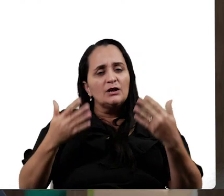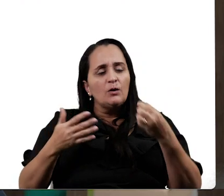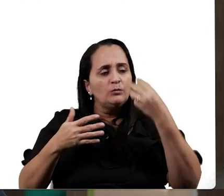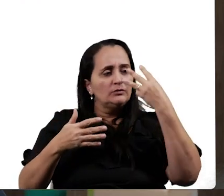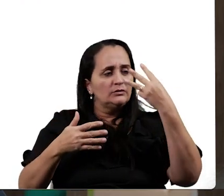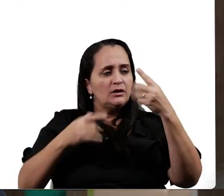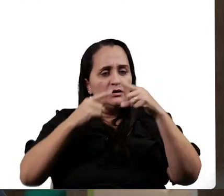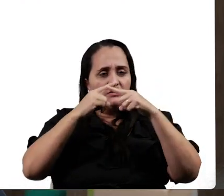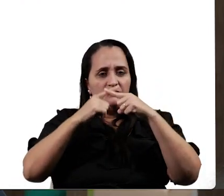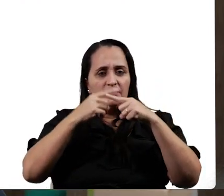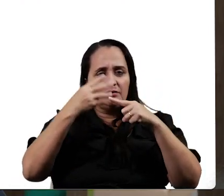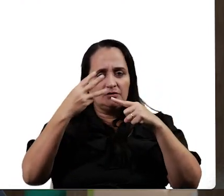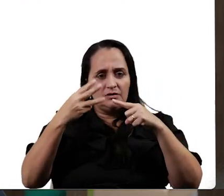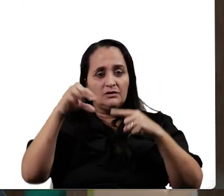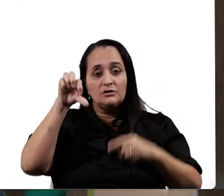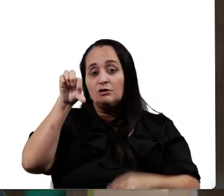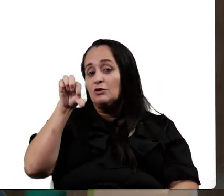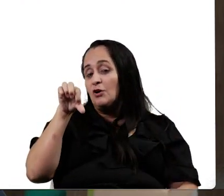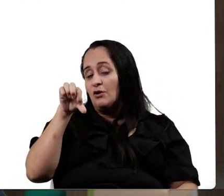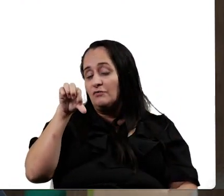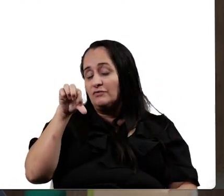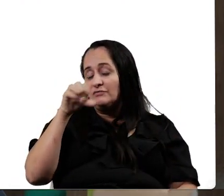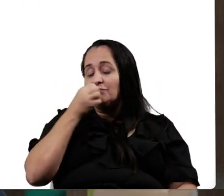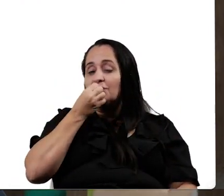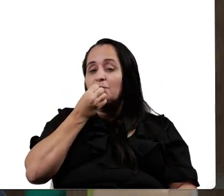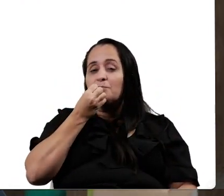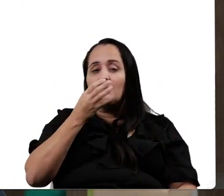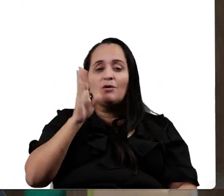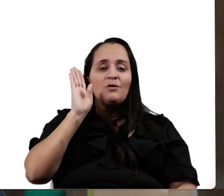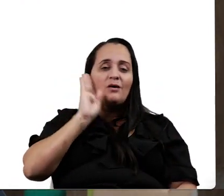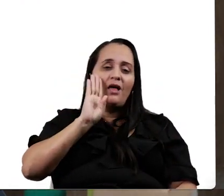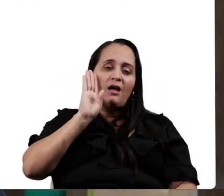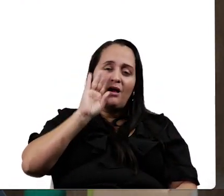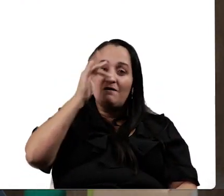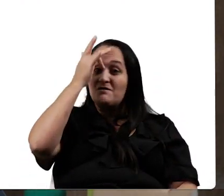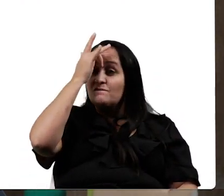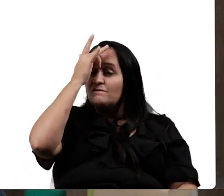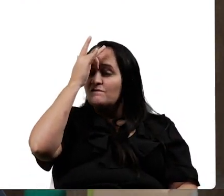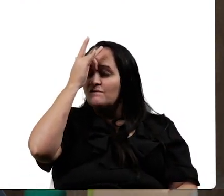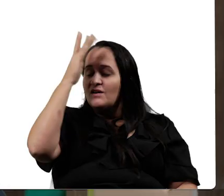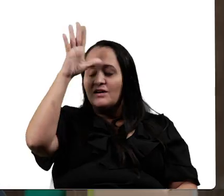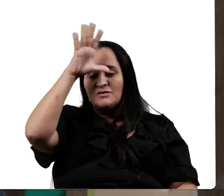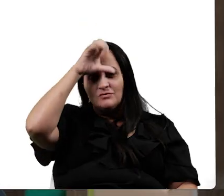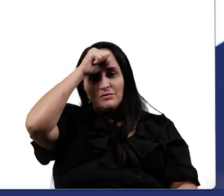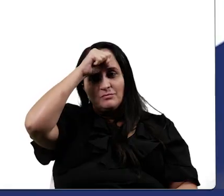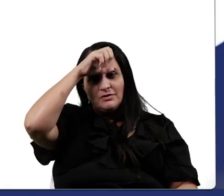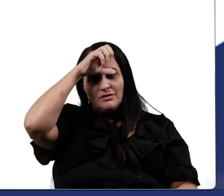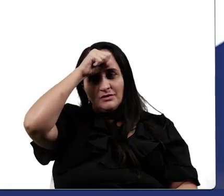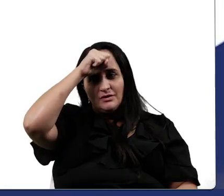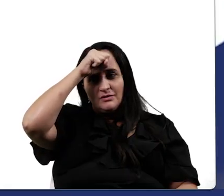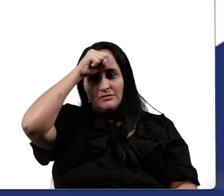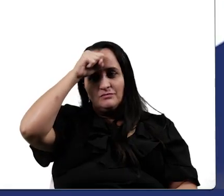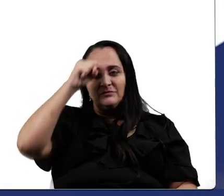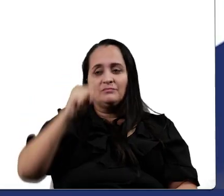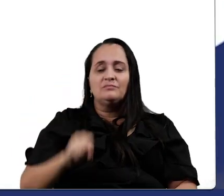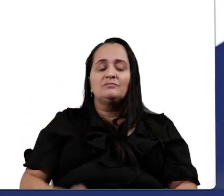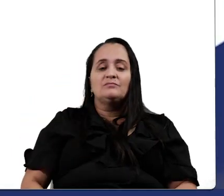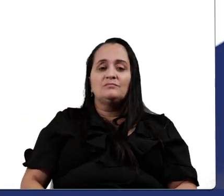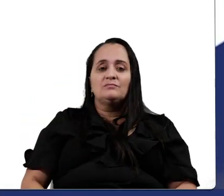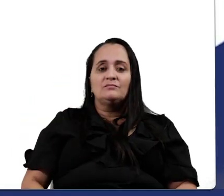bloquinhos certo eu acho que assim fica bem bem fácil de vocês compreenderem a